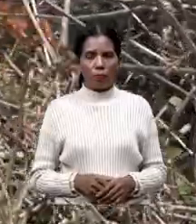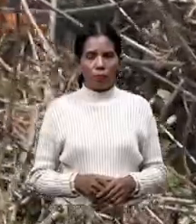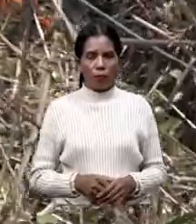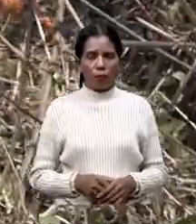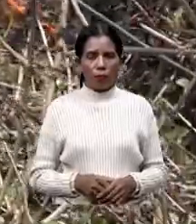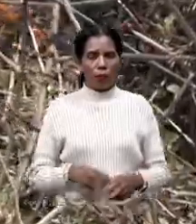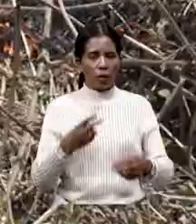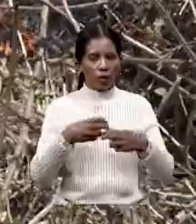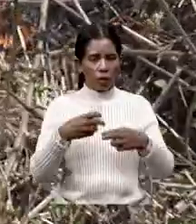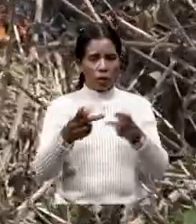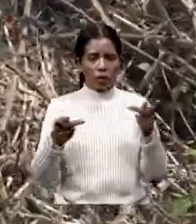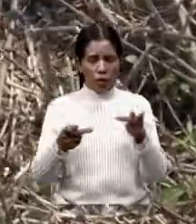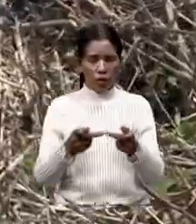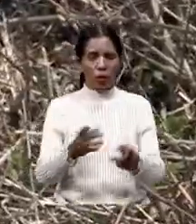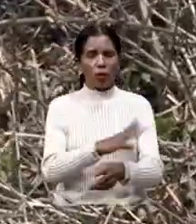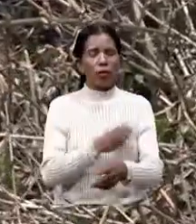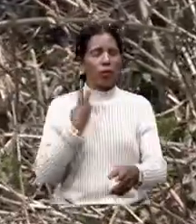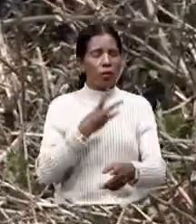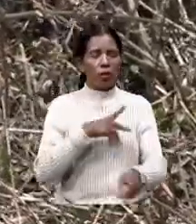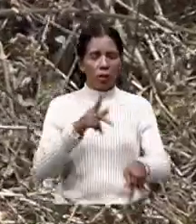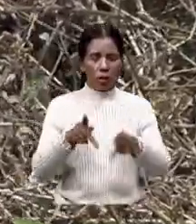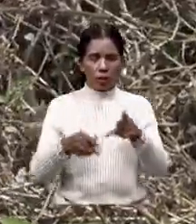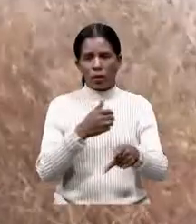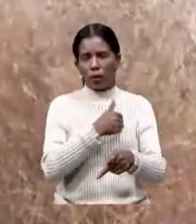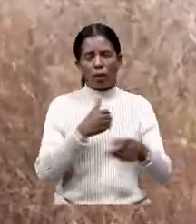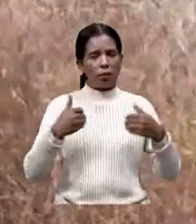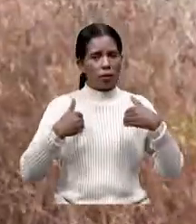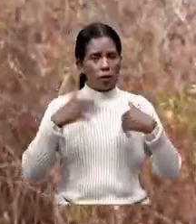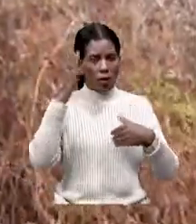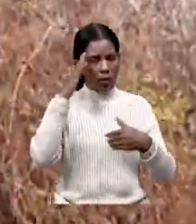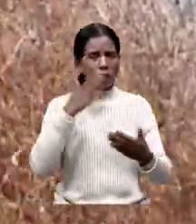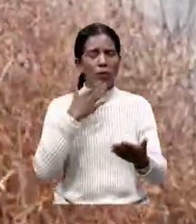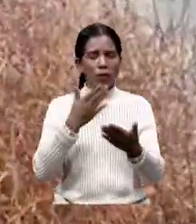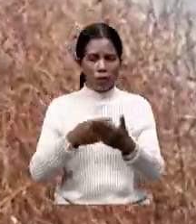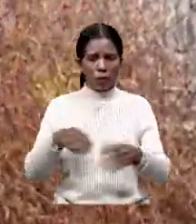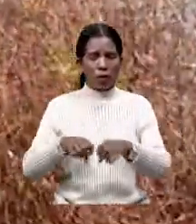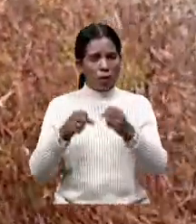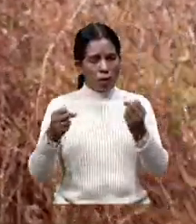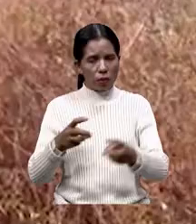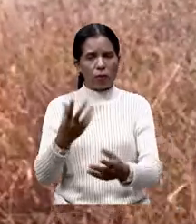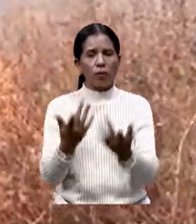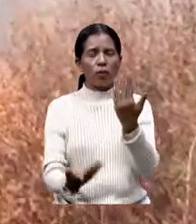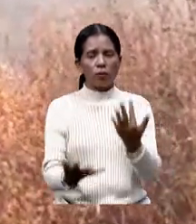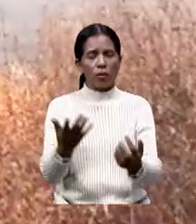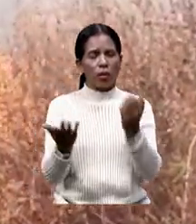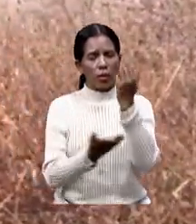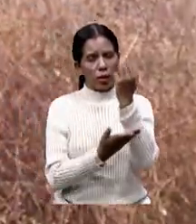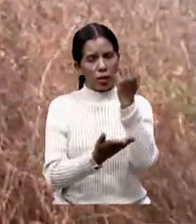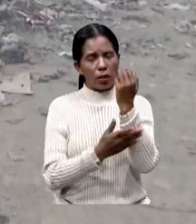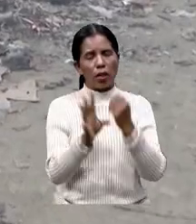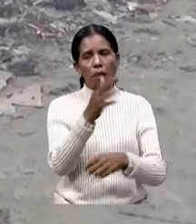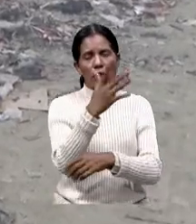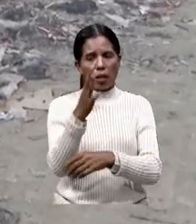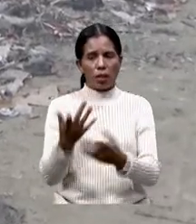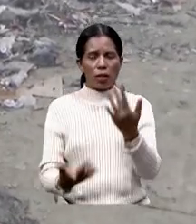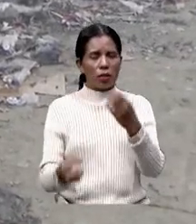Crise ambiental ne mosu li husita humano ne besedau kia consciência dia, estraga ambiente, li husite si ai, sunu rai,